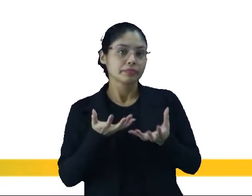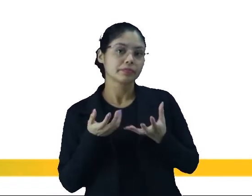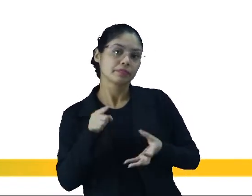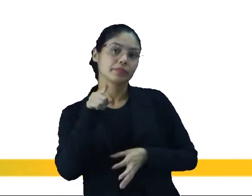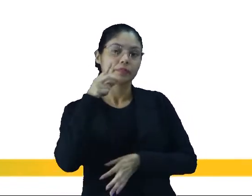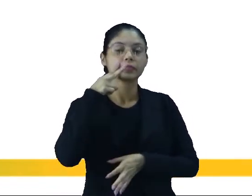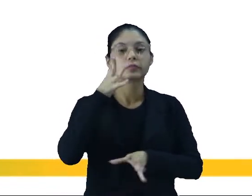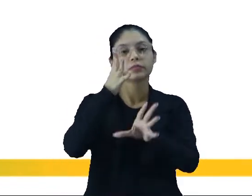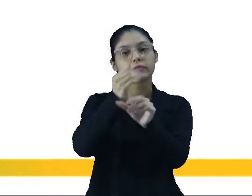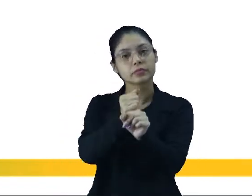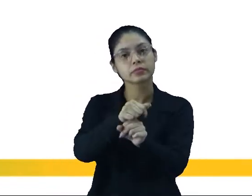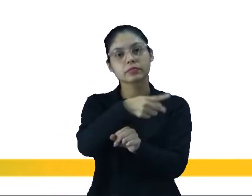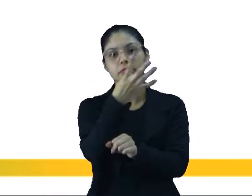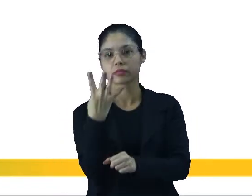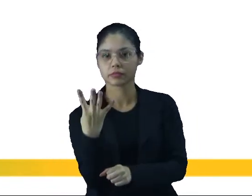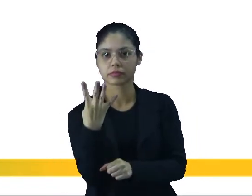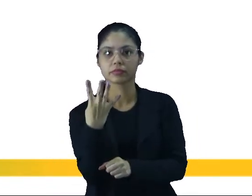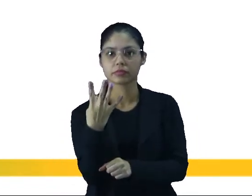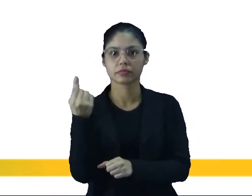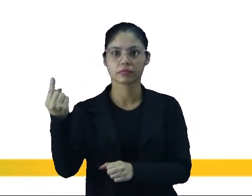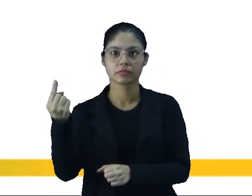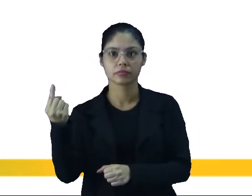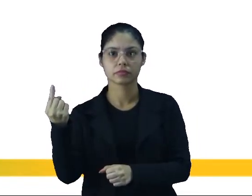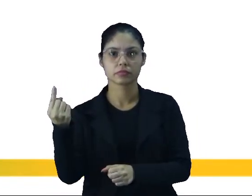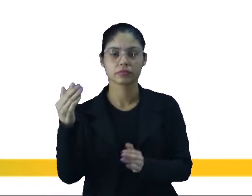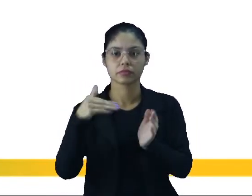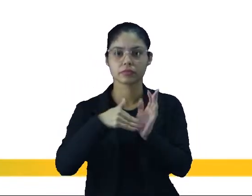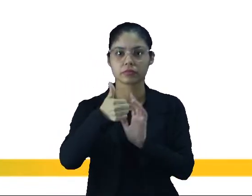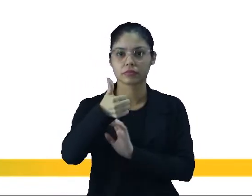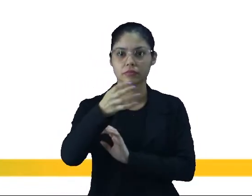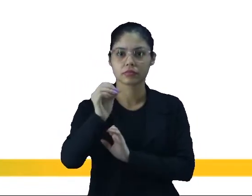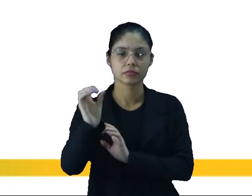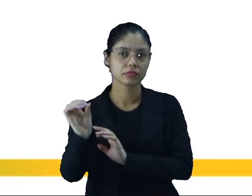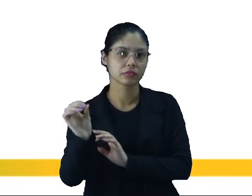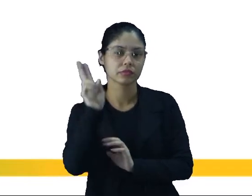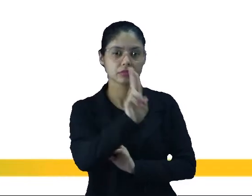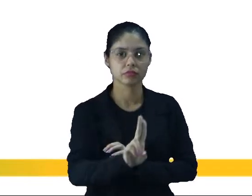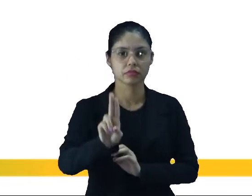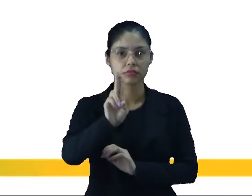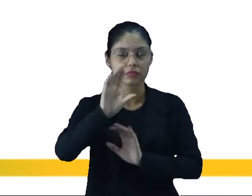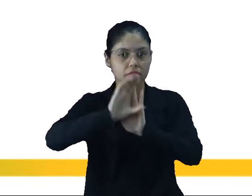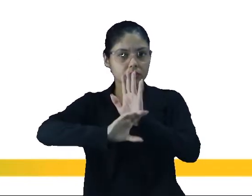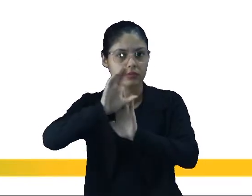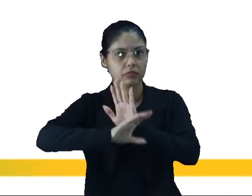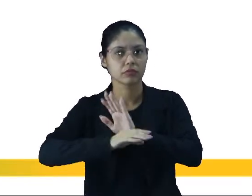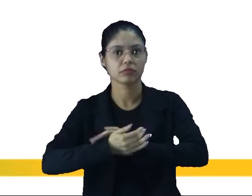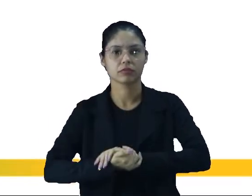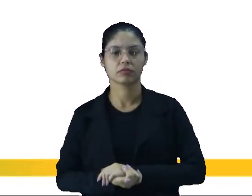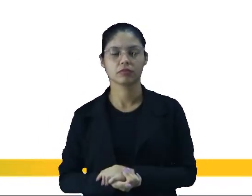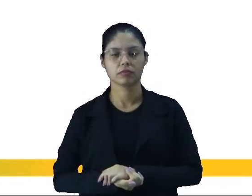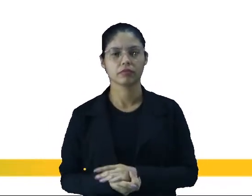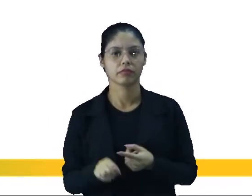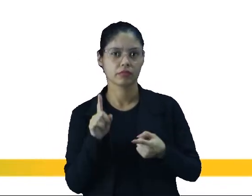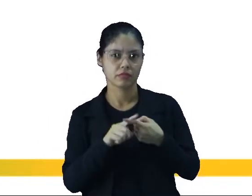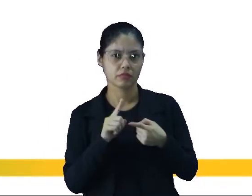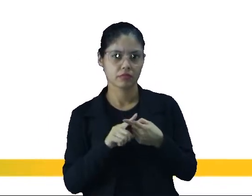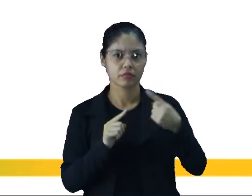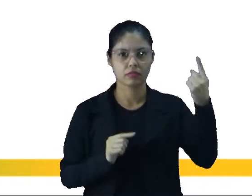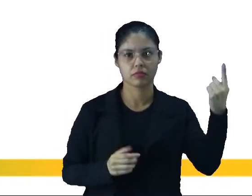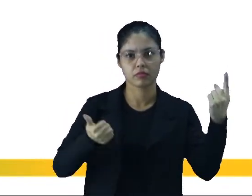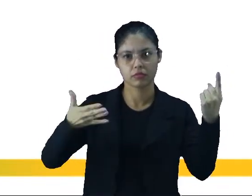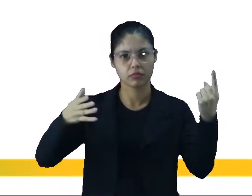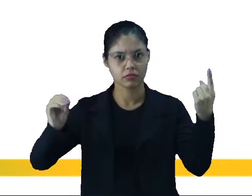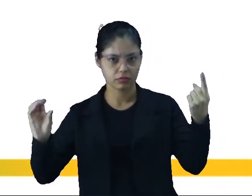verificasse, soma para mim, quanto é que daria a soma de 1 a 100? Utilizando esse conceito aqui, ó. Porque de 1 a